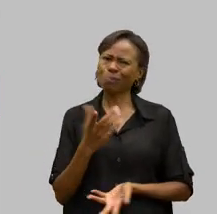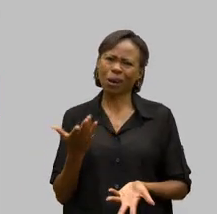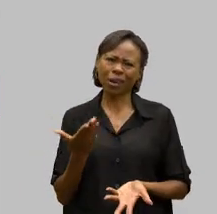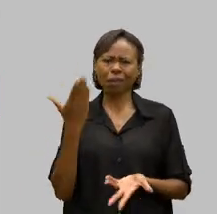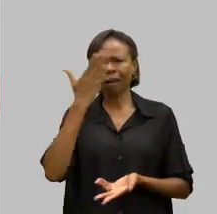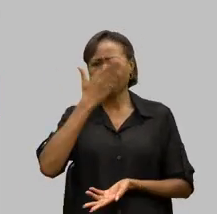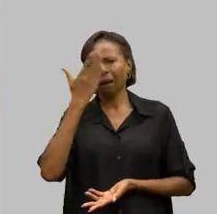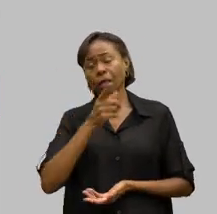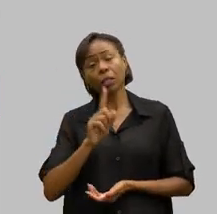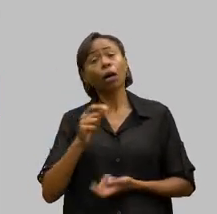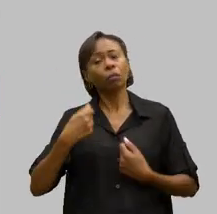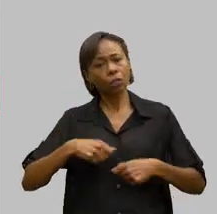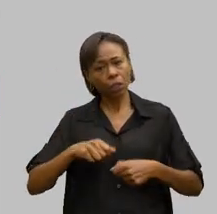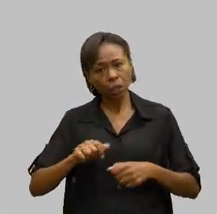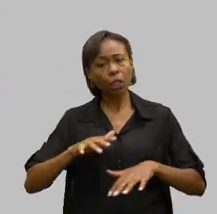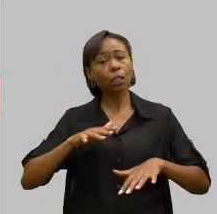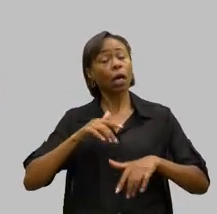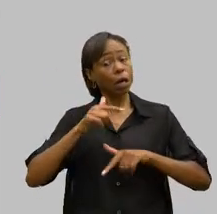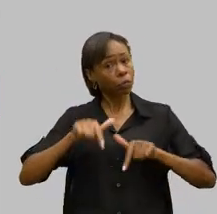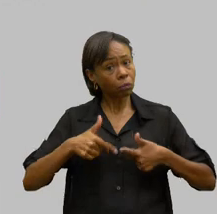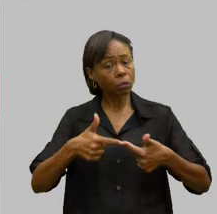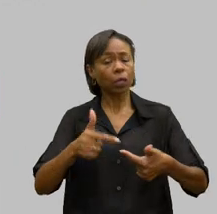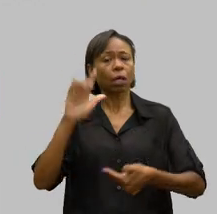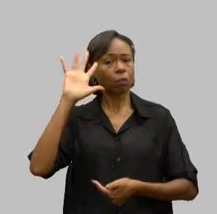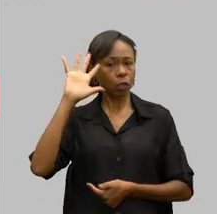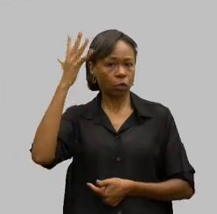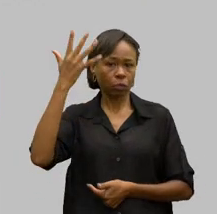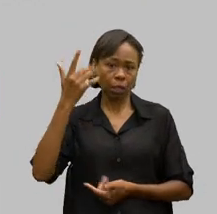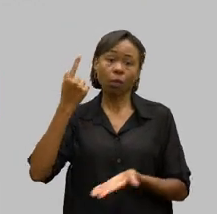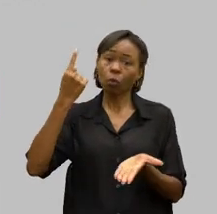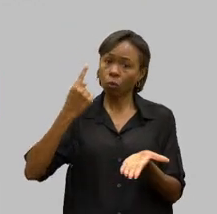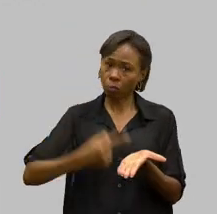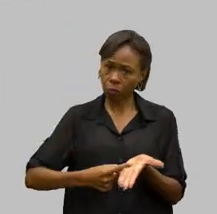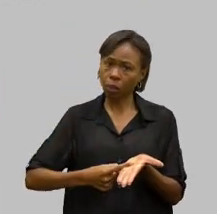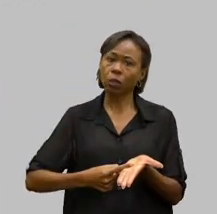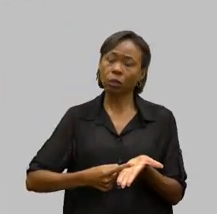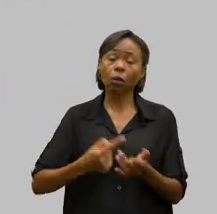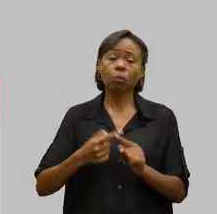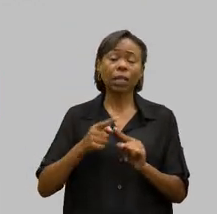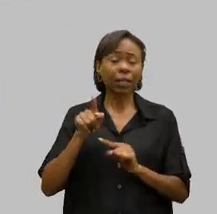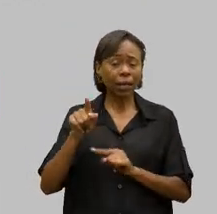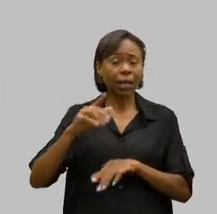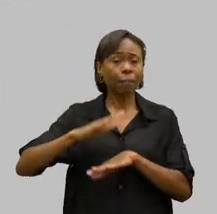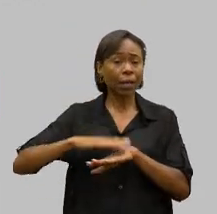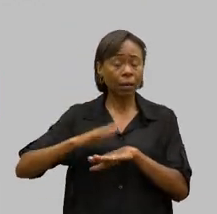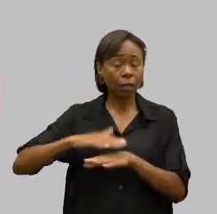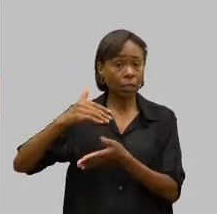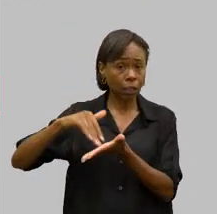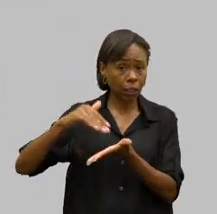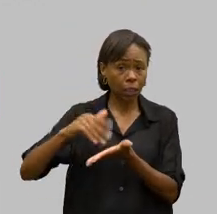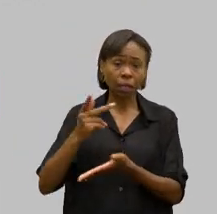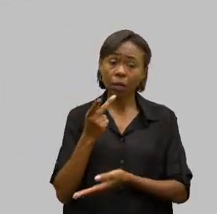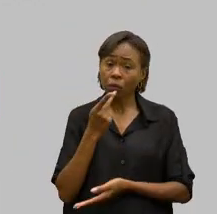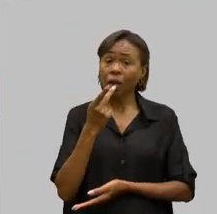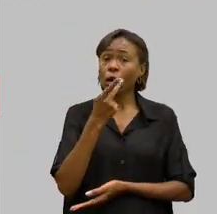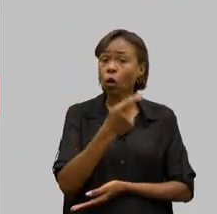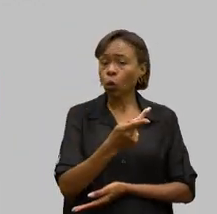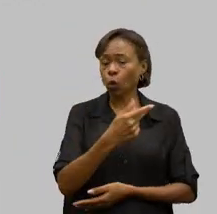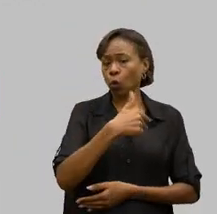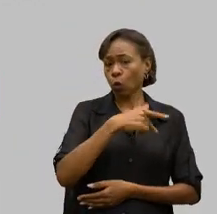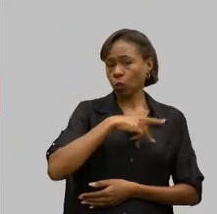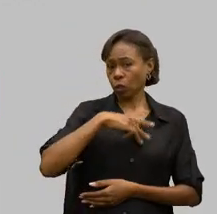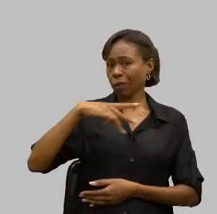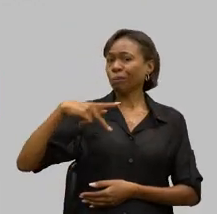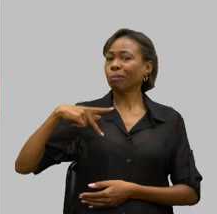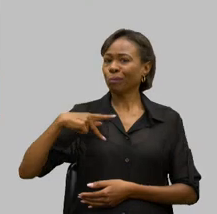movimento para resolver. Então, a gente precisa se comprometer, porque a própria secretaria informou ao Ministério Público, e eu